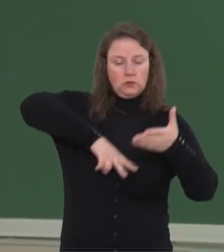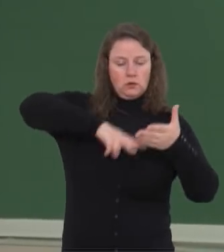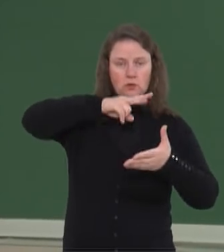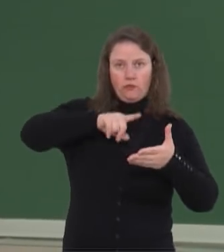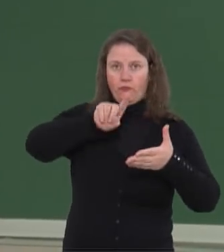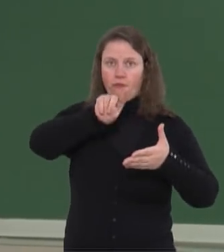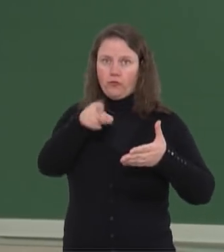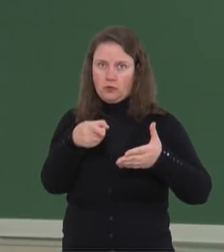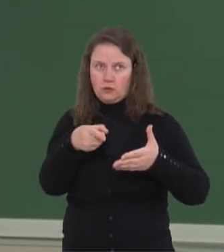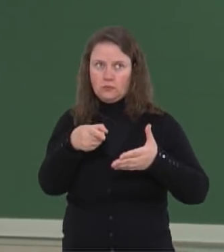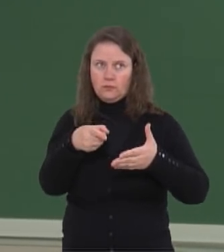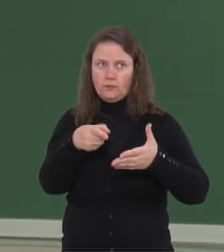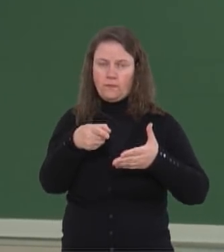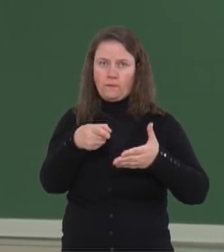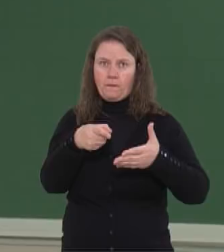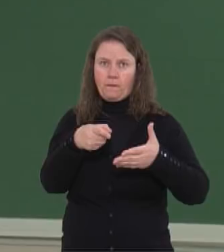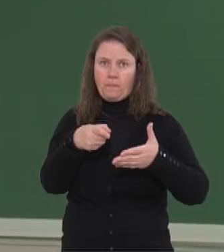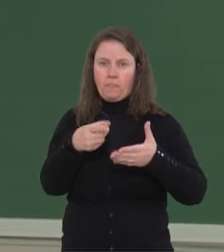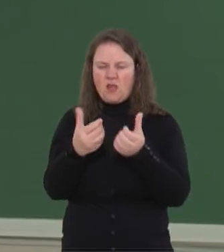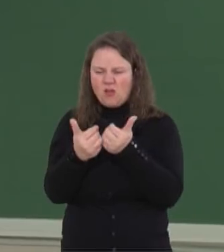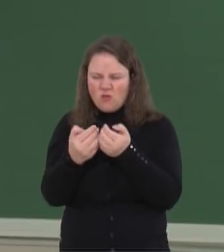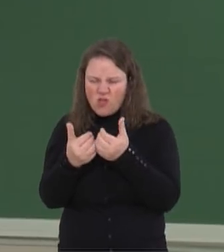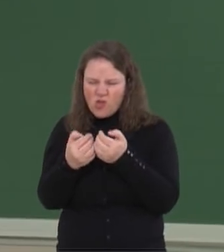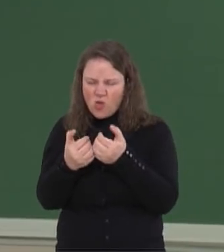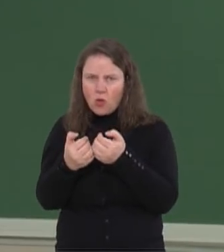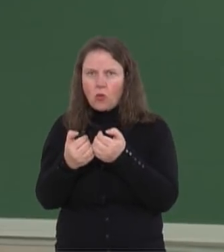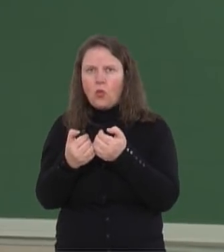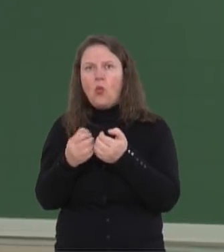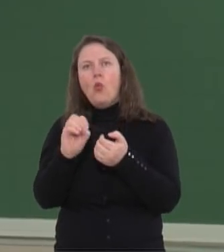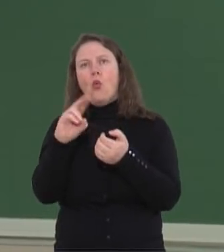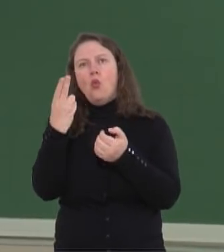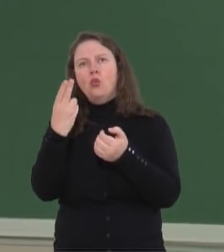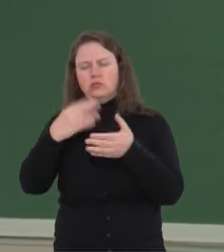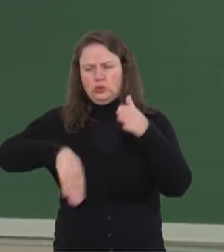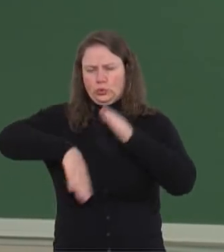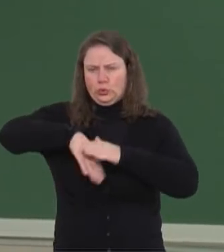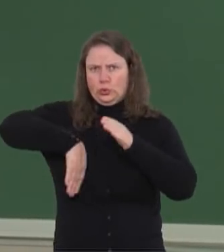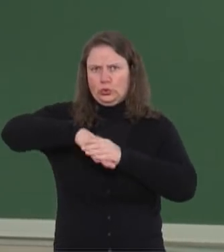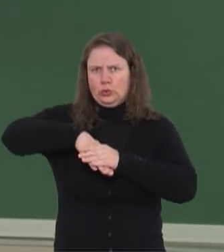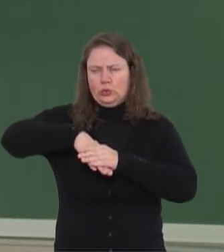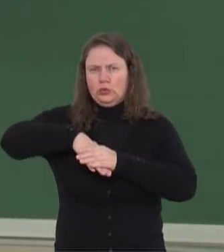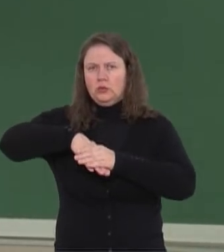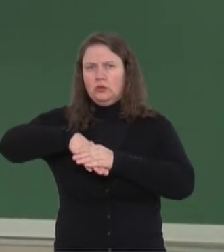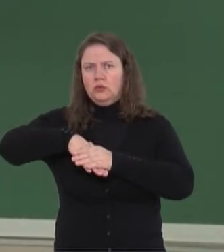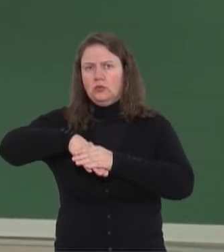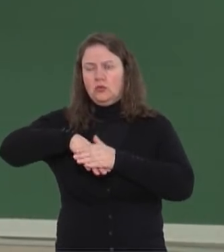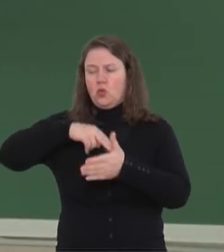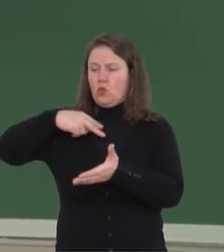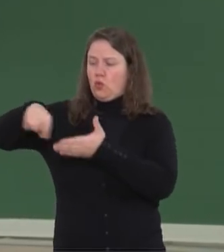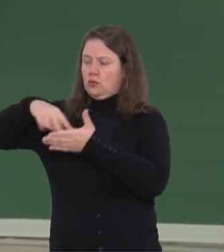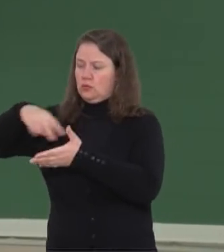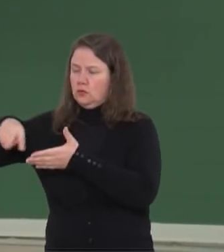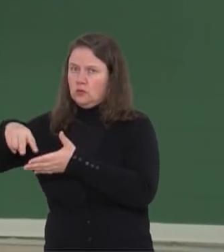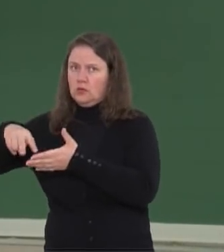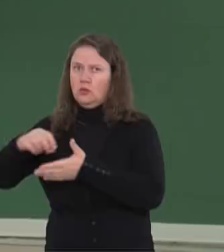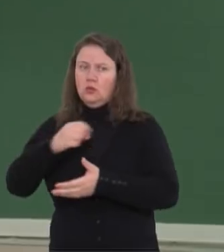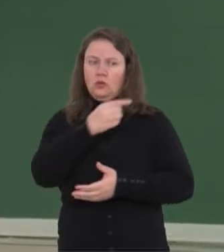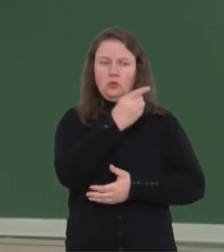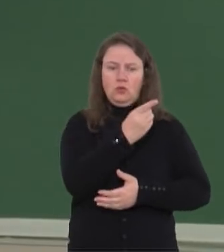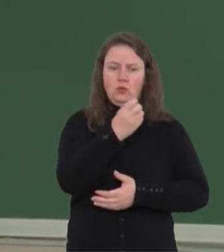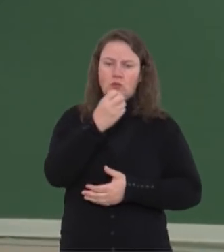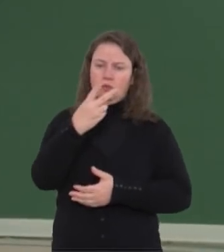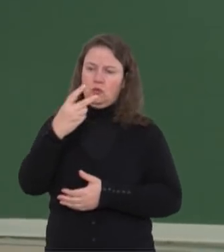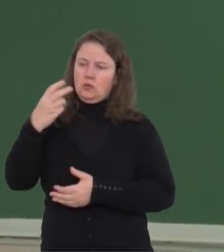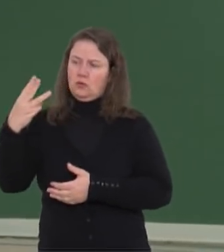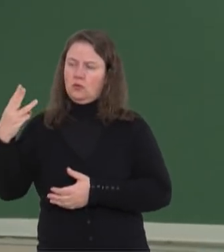vírgula, play soccer and dancing, jogar futebol e dançar.